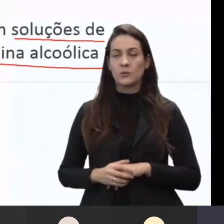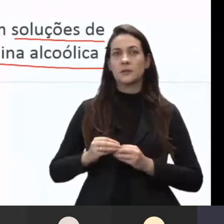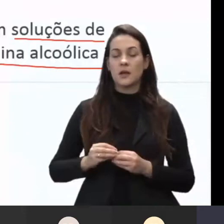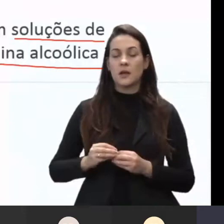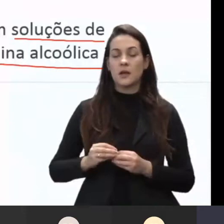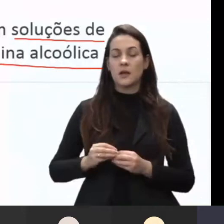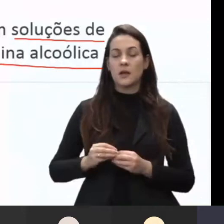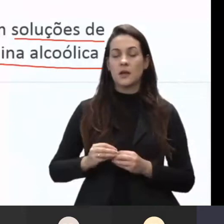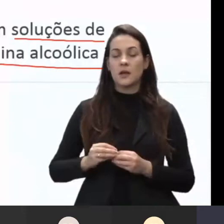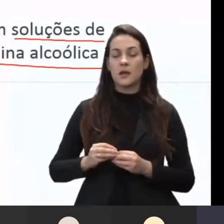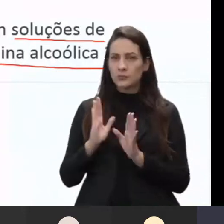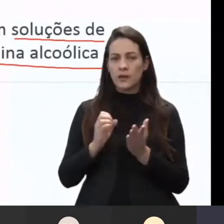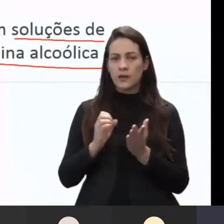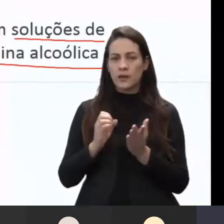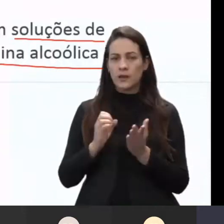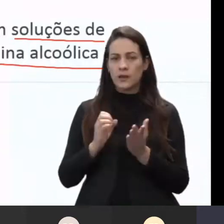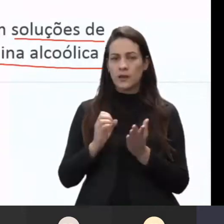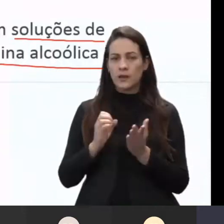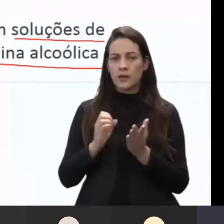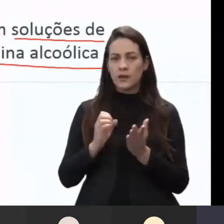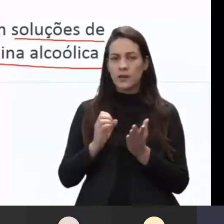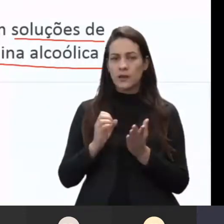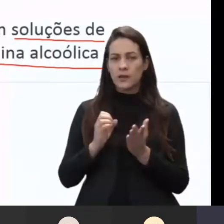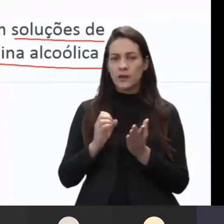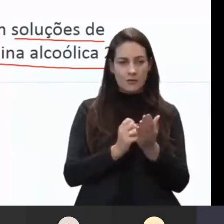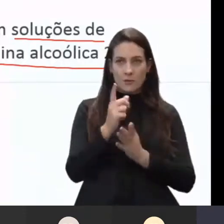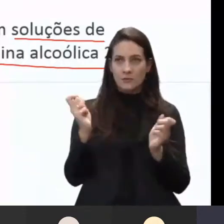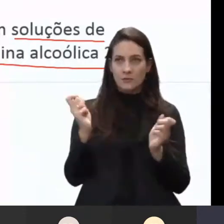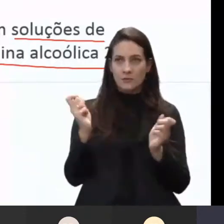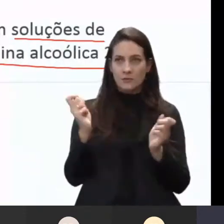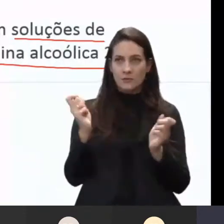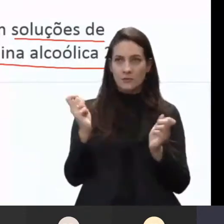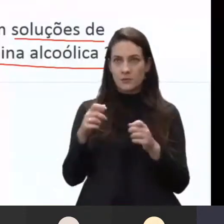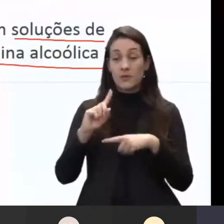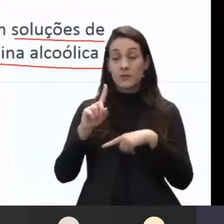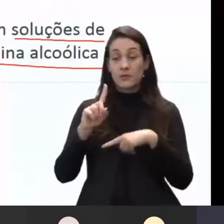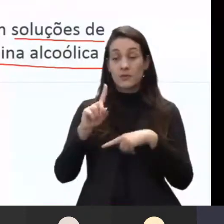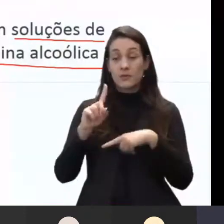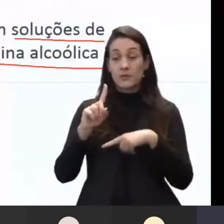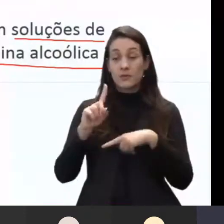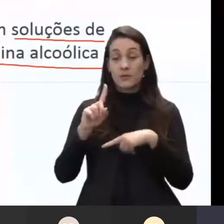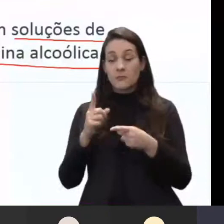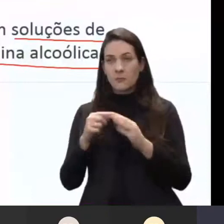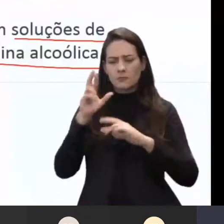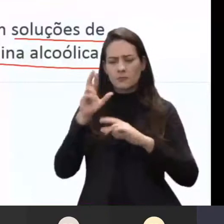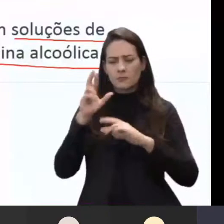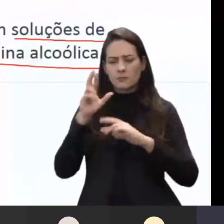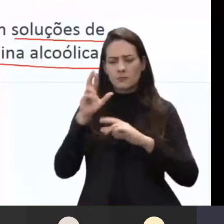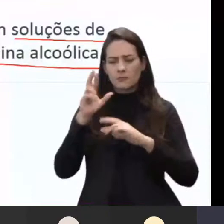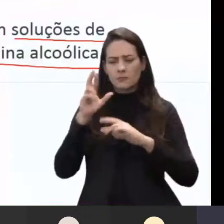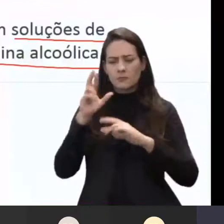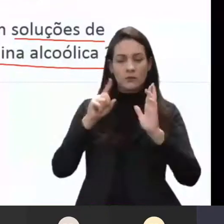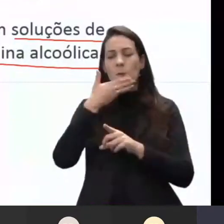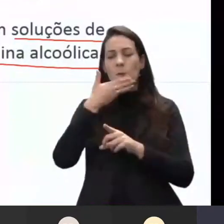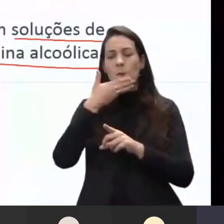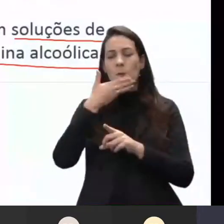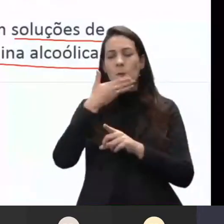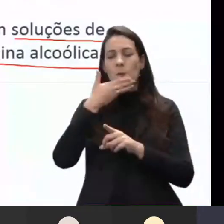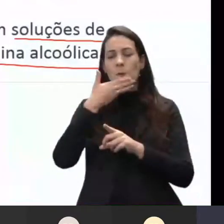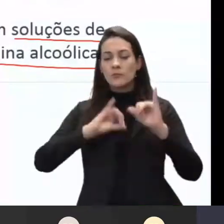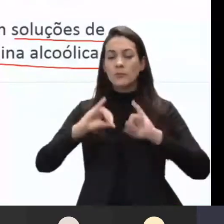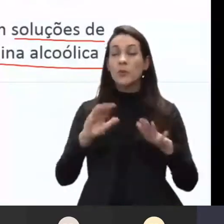que vendem na farmácia. E aí, então, nós iremos avaliar os resultados de qual é o melhor desinfetante, qual é o melhor agente químico